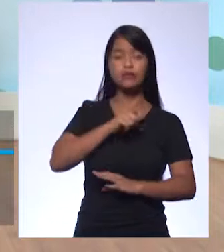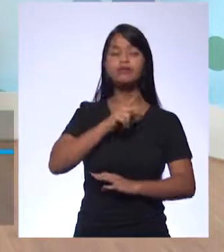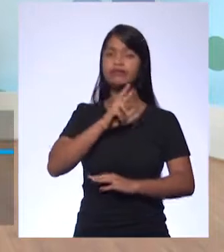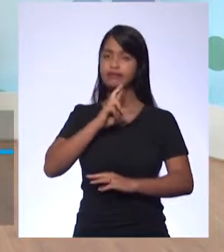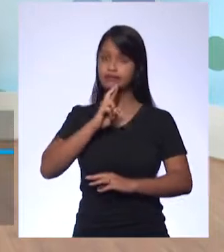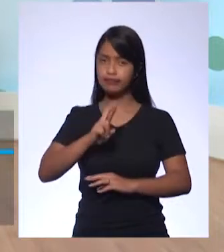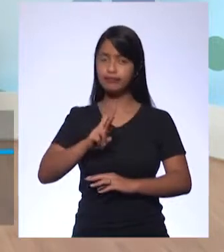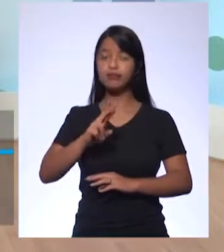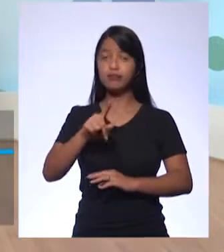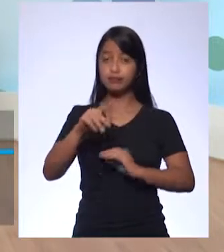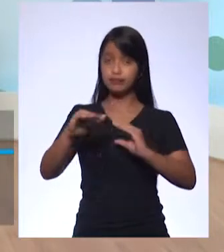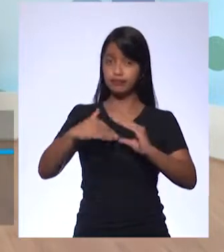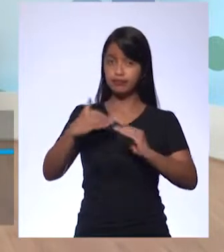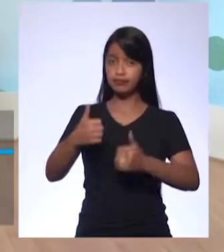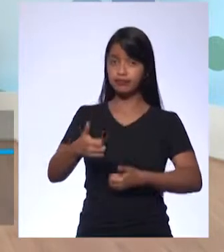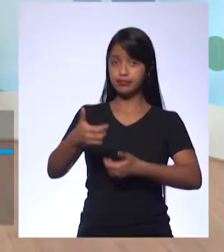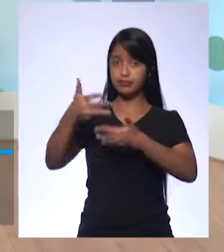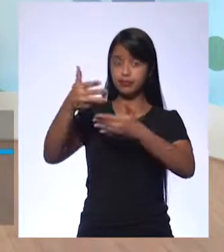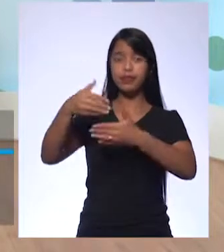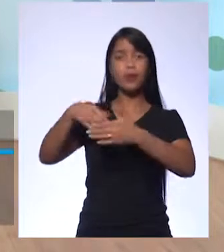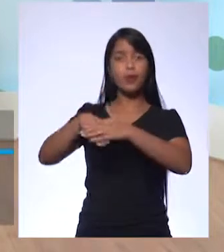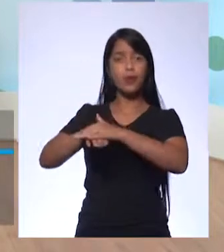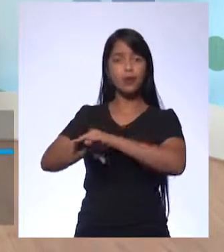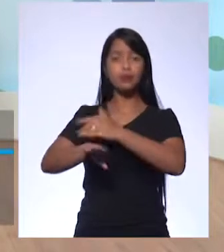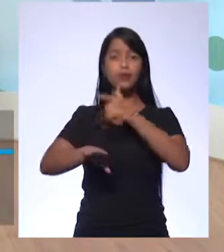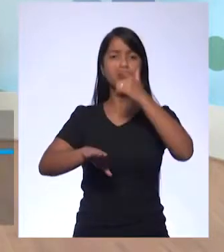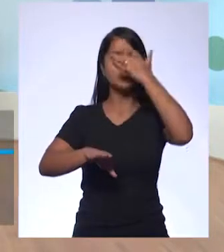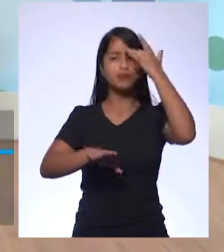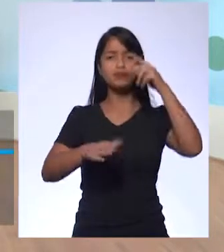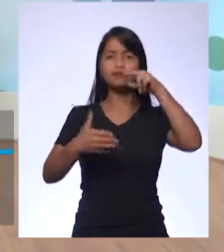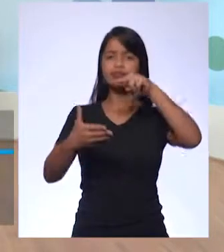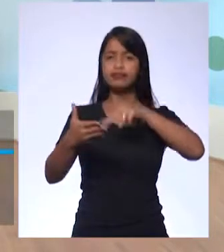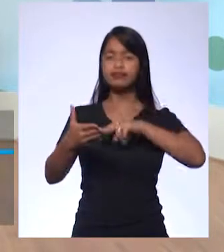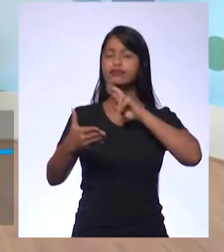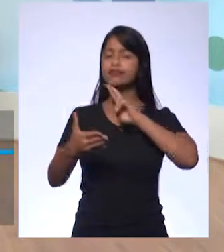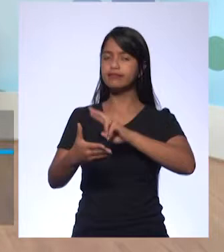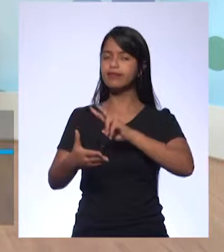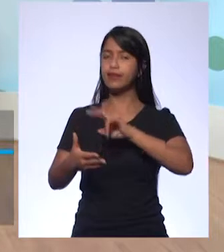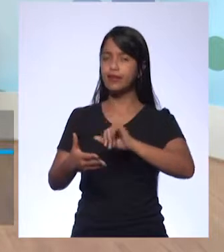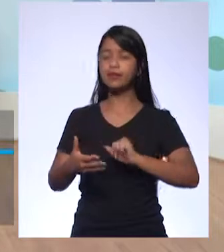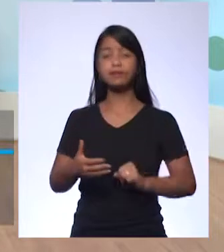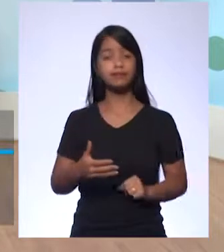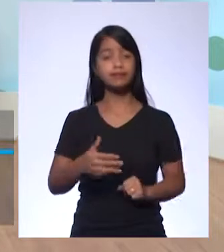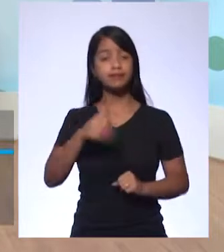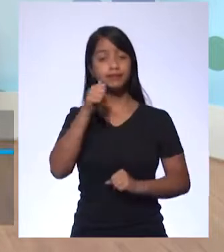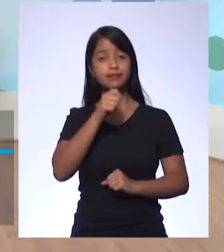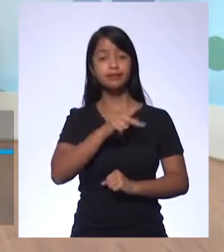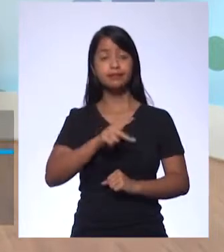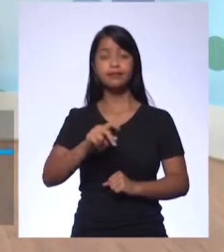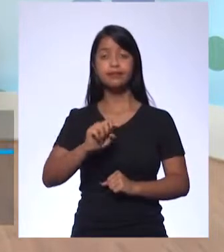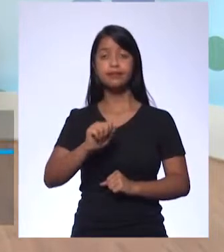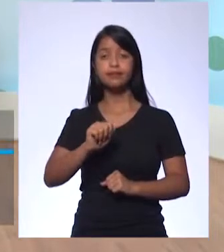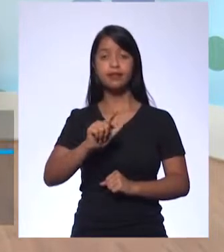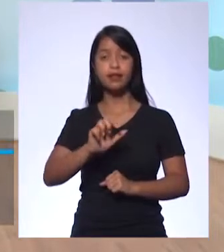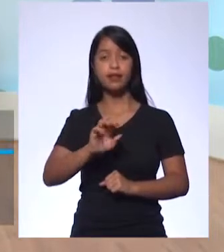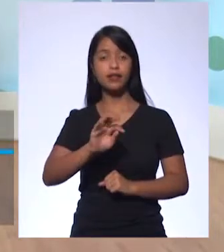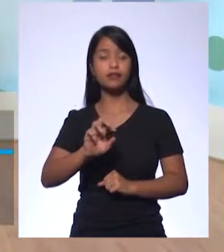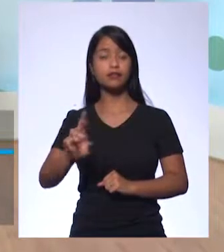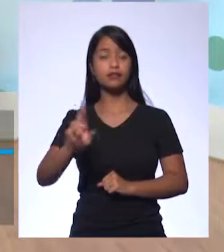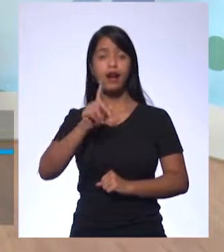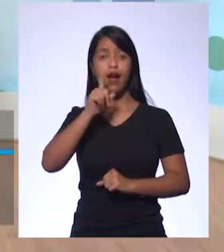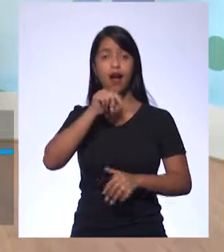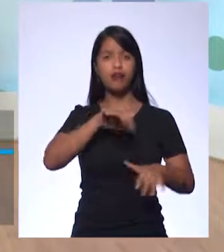alguém vai ler e vai responder para vocês, sim. Acho que ficou na ordem aqui da professora Salete, maré,